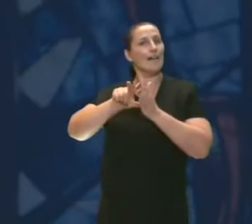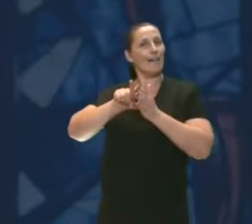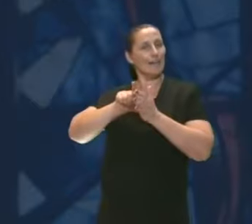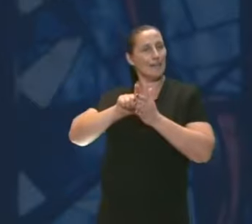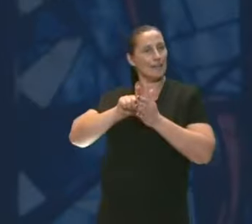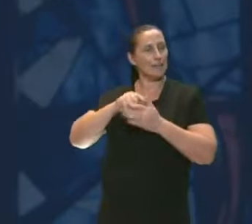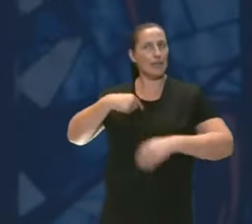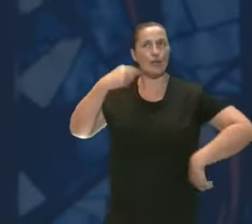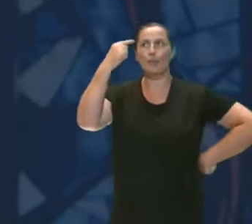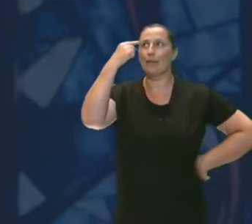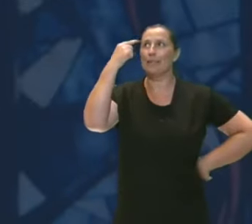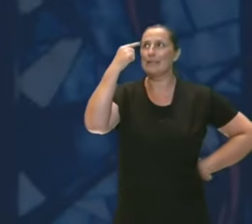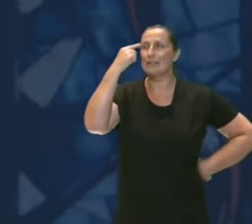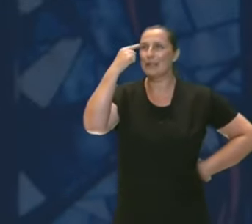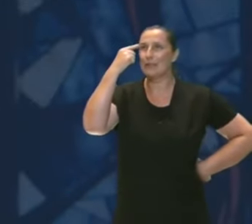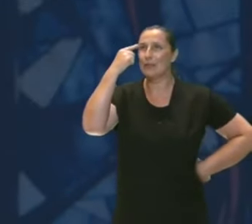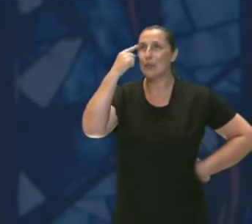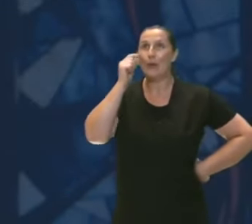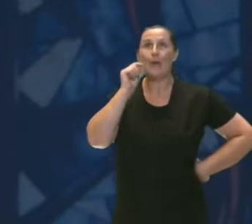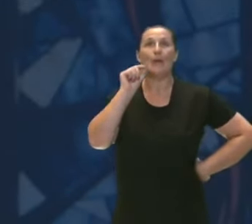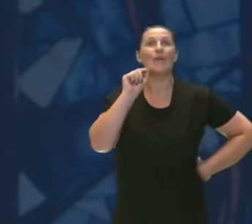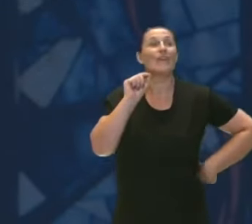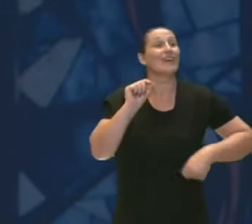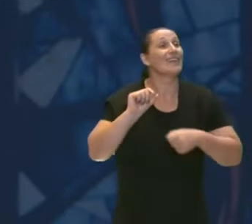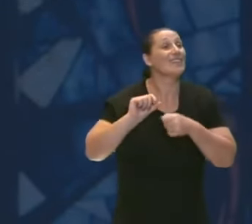acontecer, eu estava lá pensando, o que eu vou fazer?